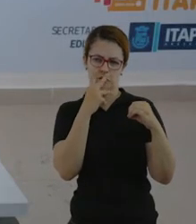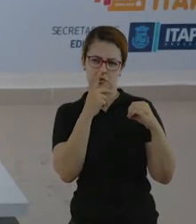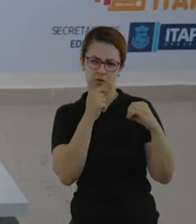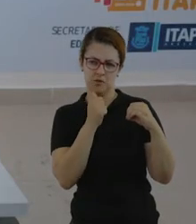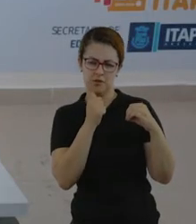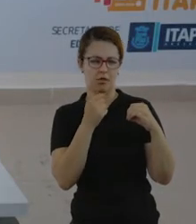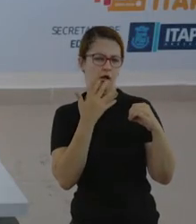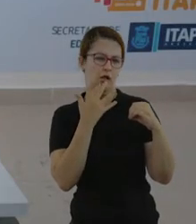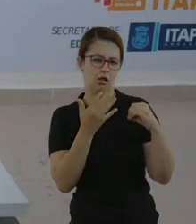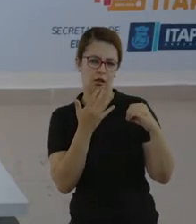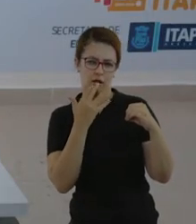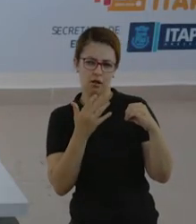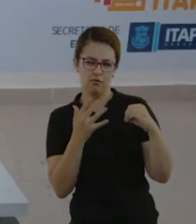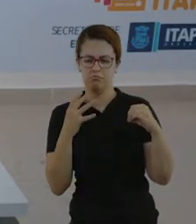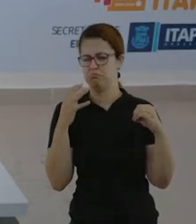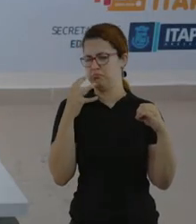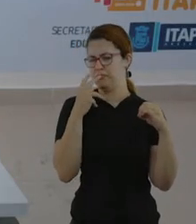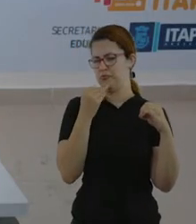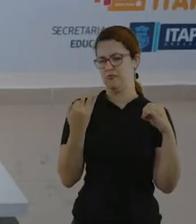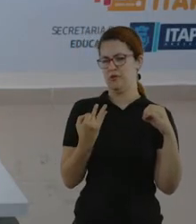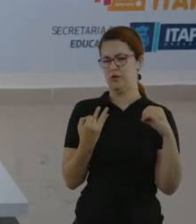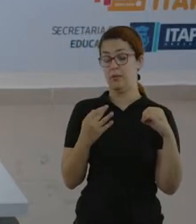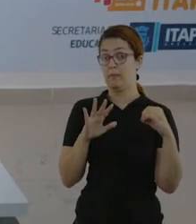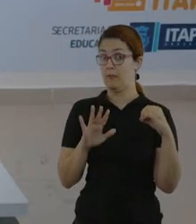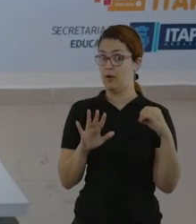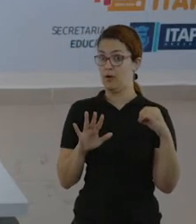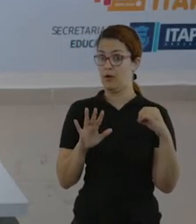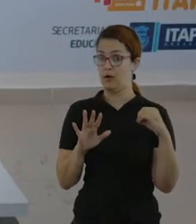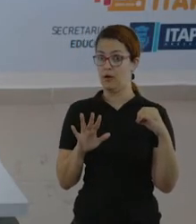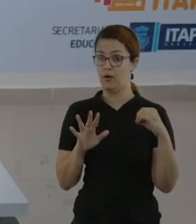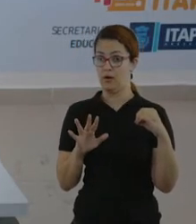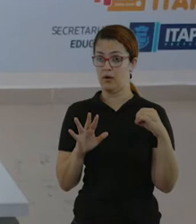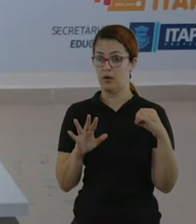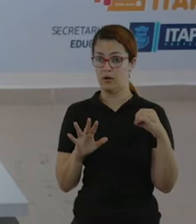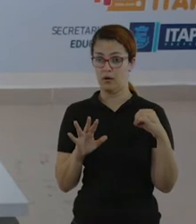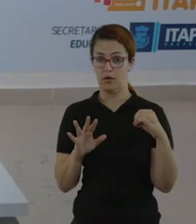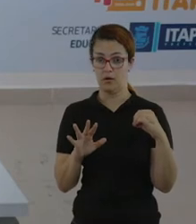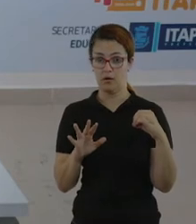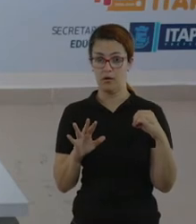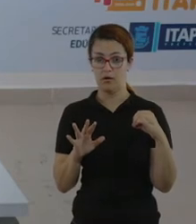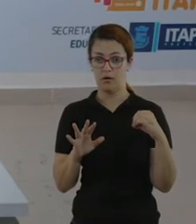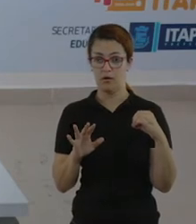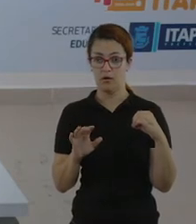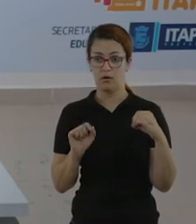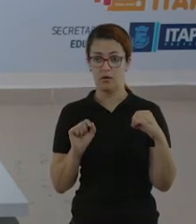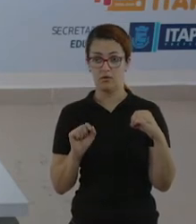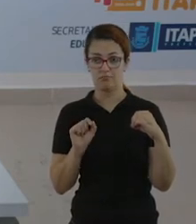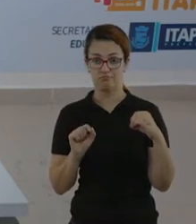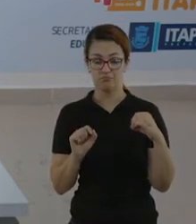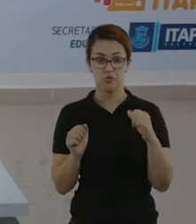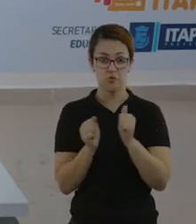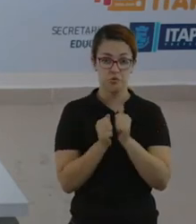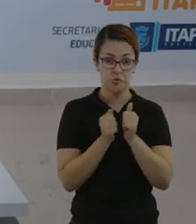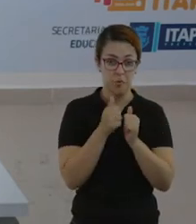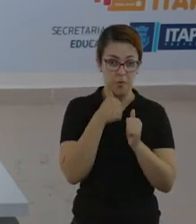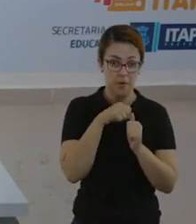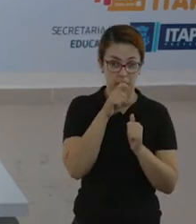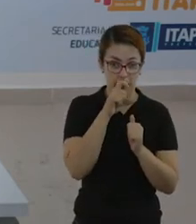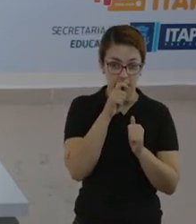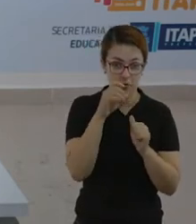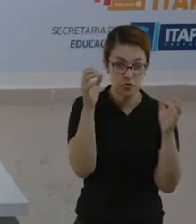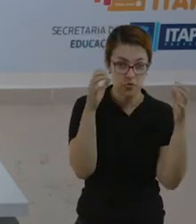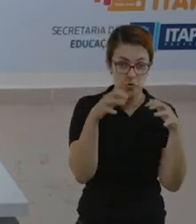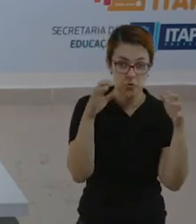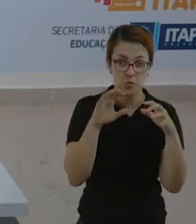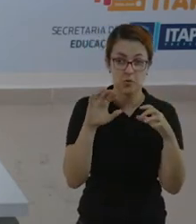da Caterpillar que é o seguinte. Ela era muito bonita, toda colorida, toda formosa, só que acabou